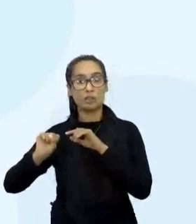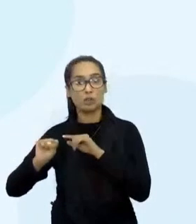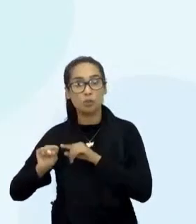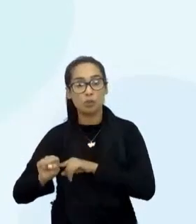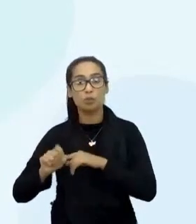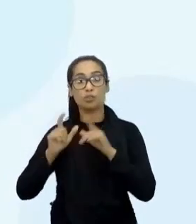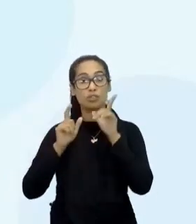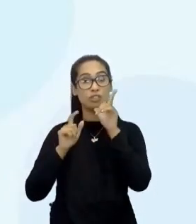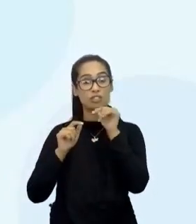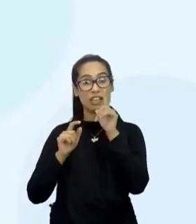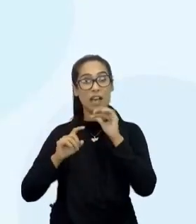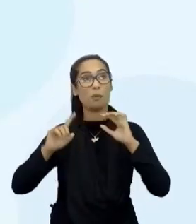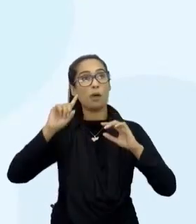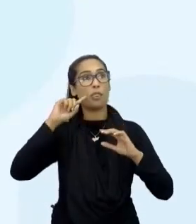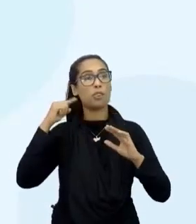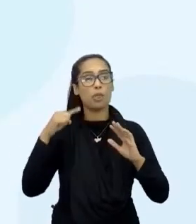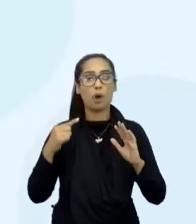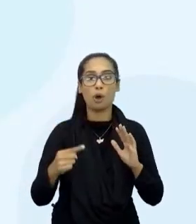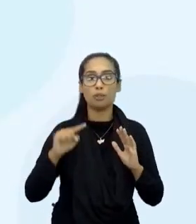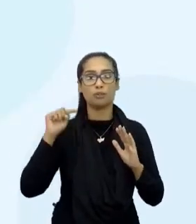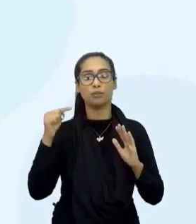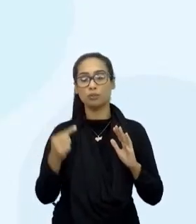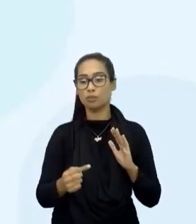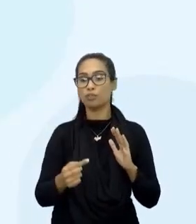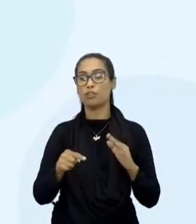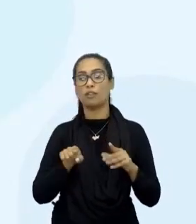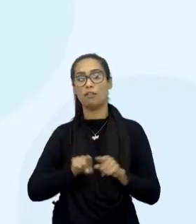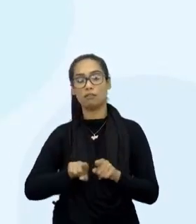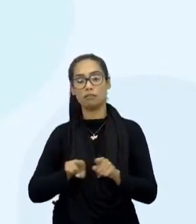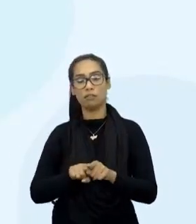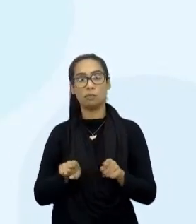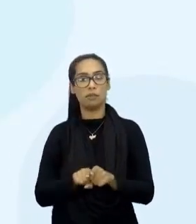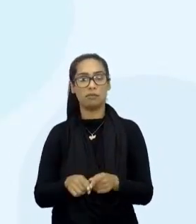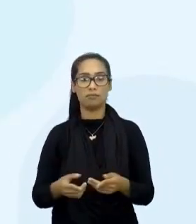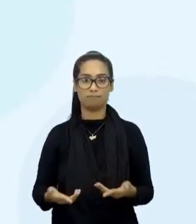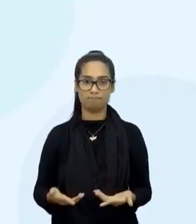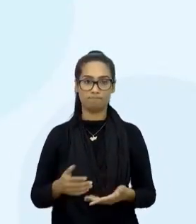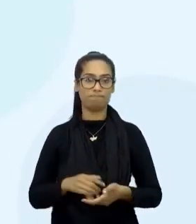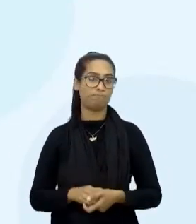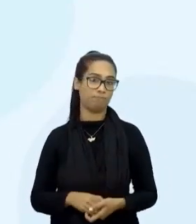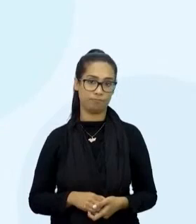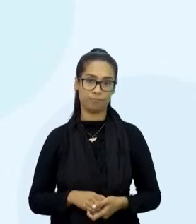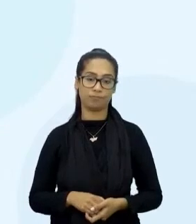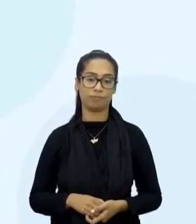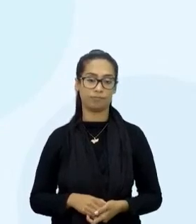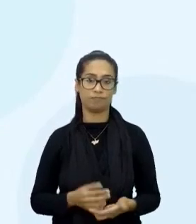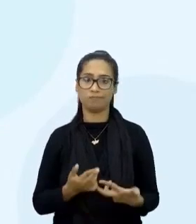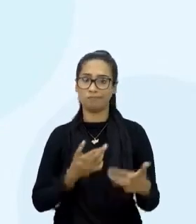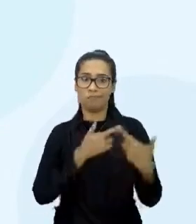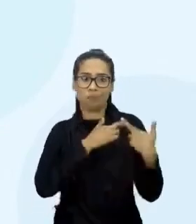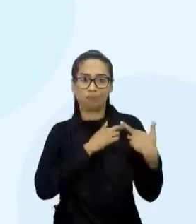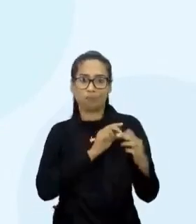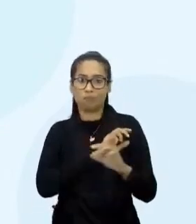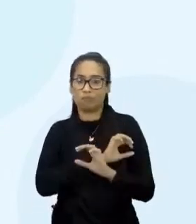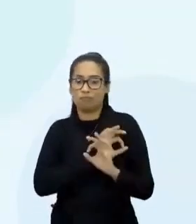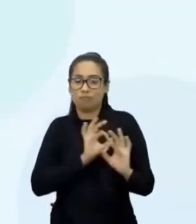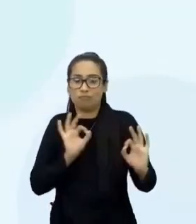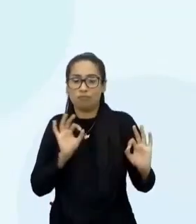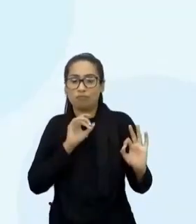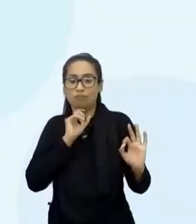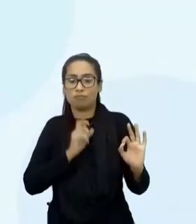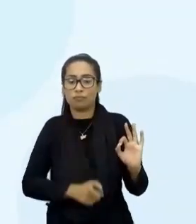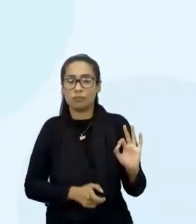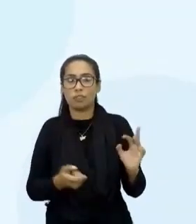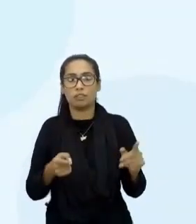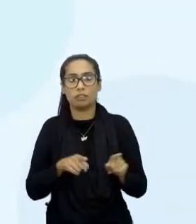jogada fora e sendo tornada inadequada para um posterior consumo. Tá bem? Sem contar que esses 200 litros ainda